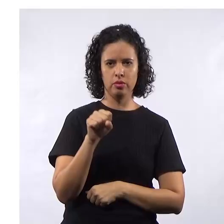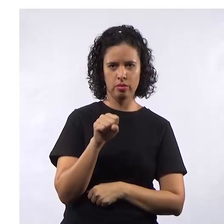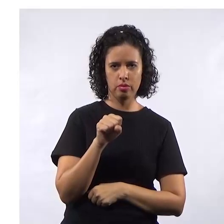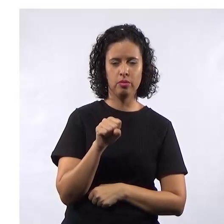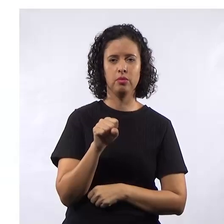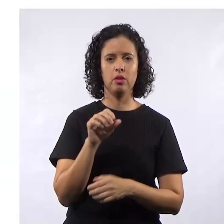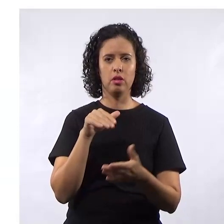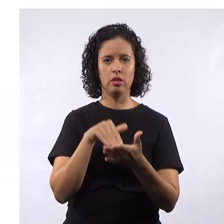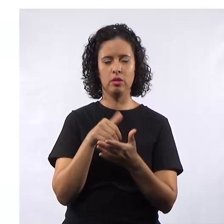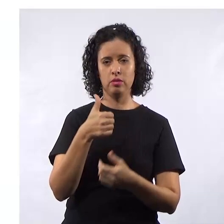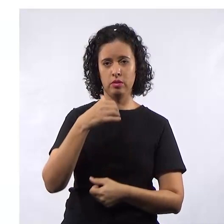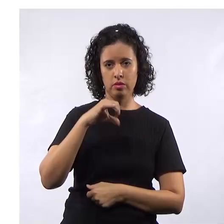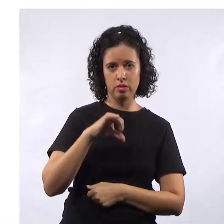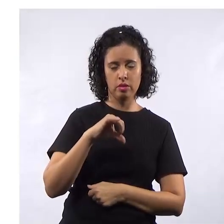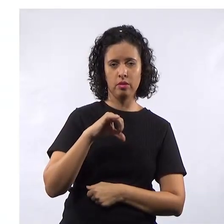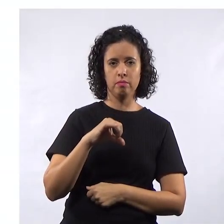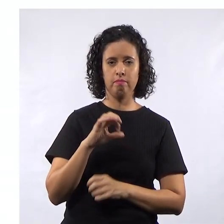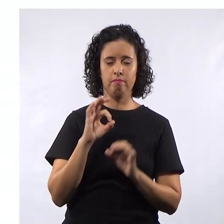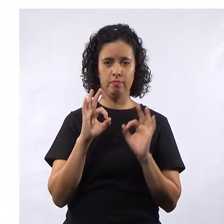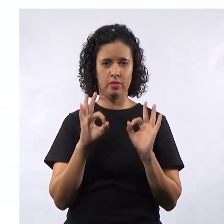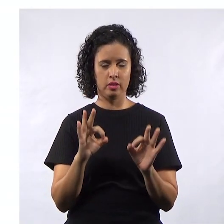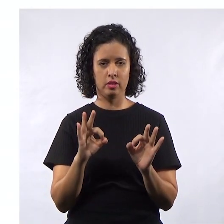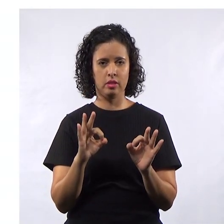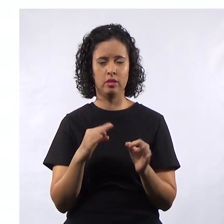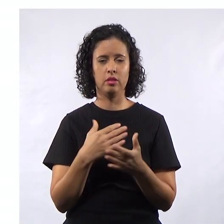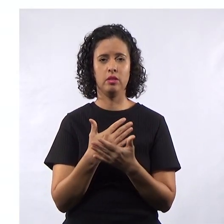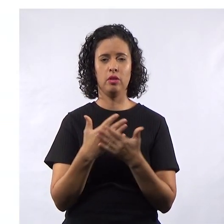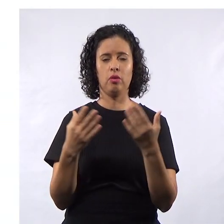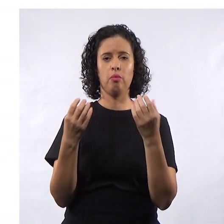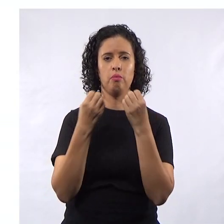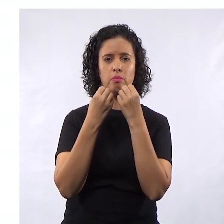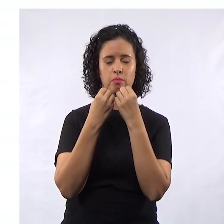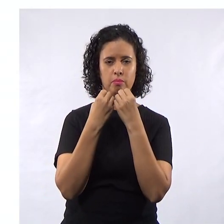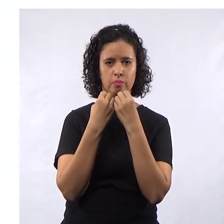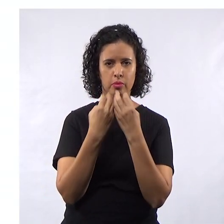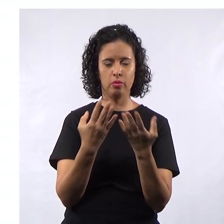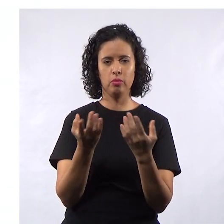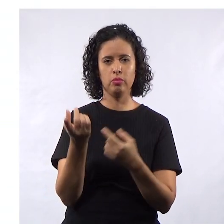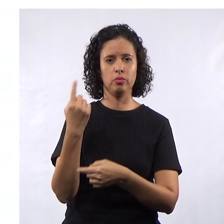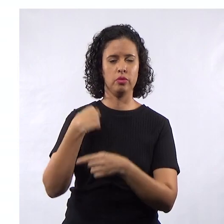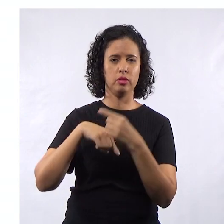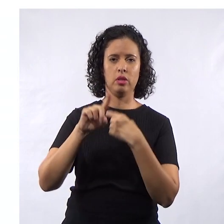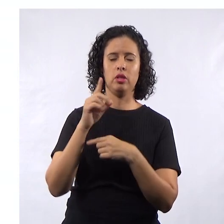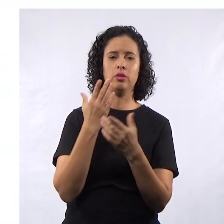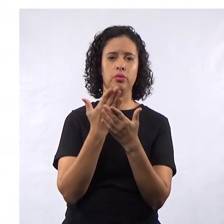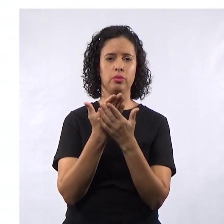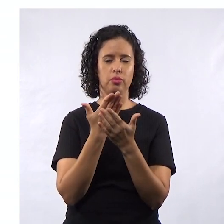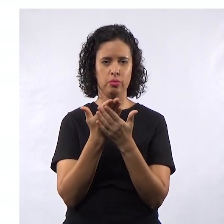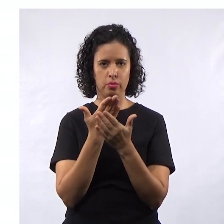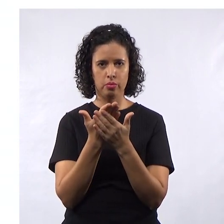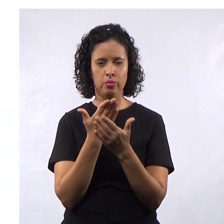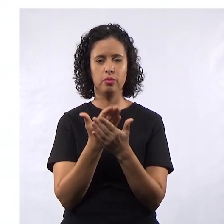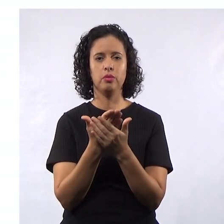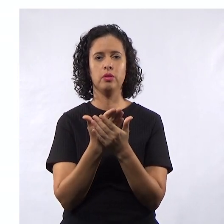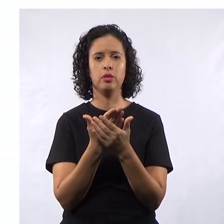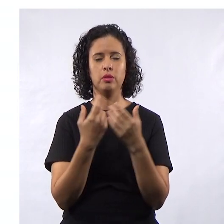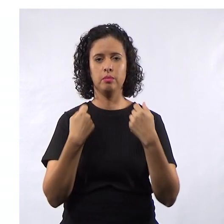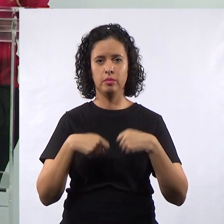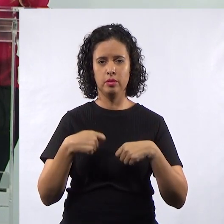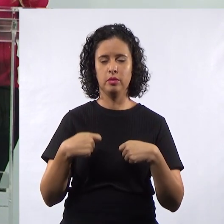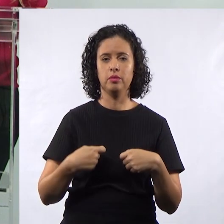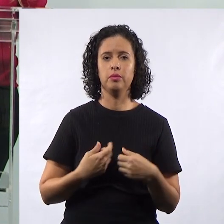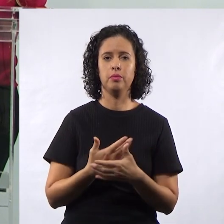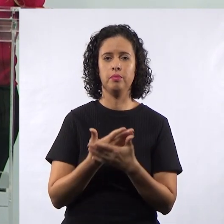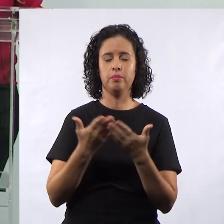19, tá certo? Então, eu quero te desejar aqui sucesso para a próxima aula. Preciso que,